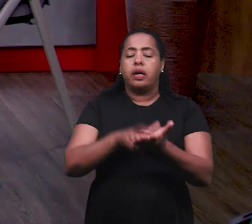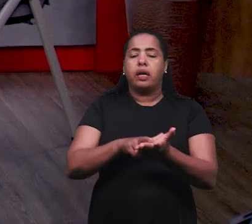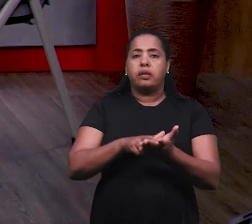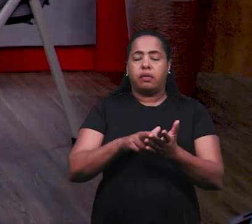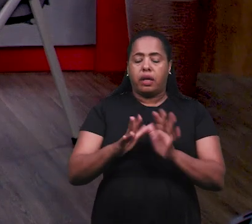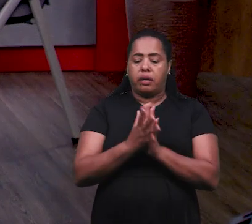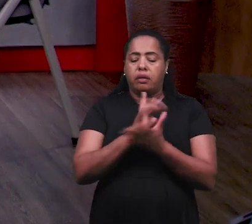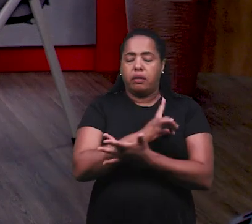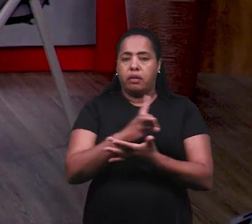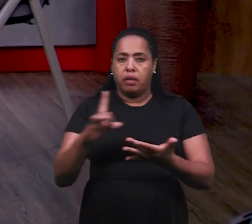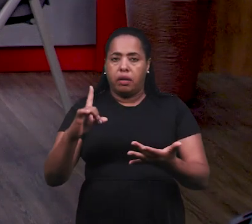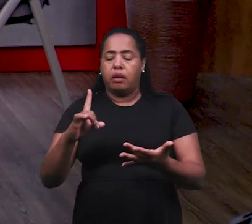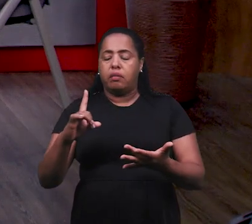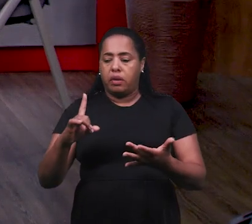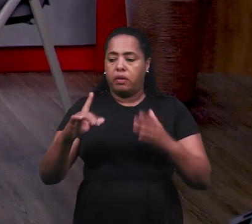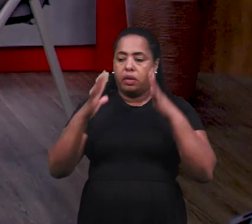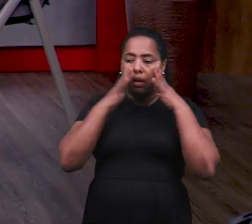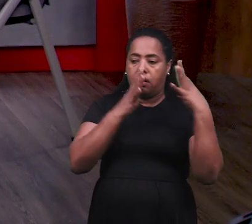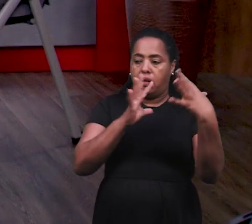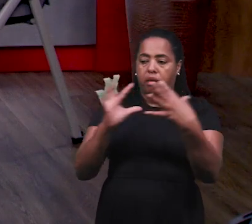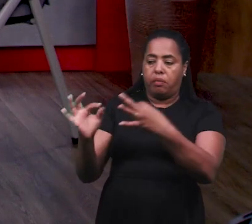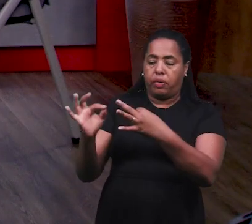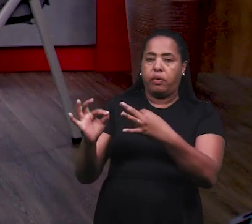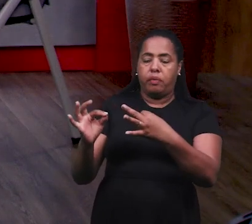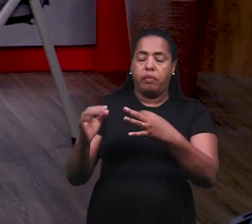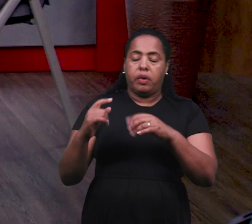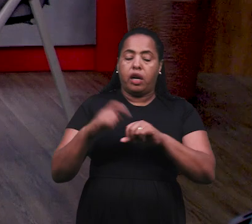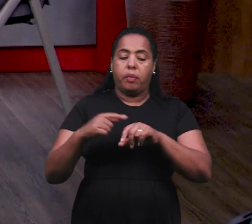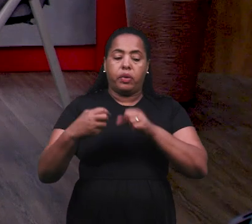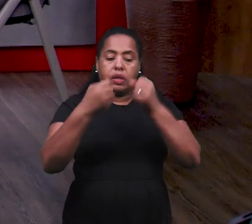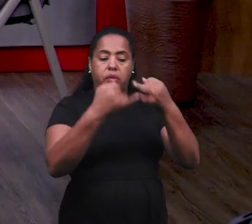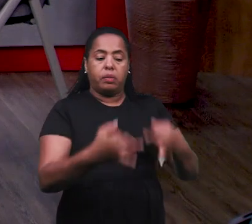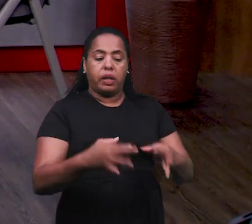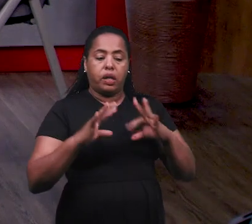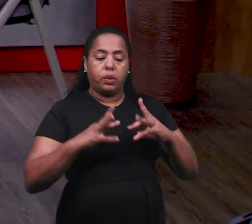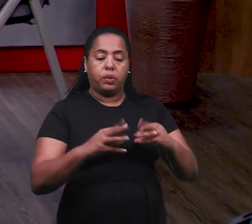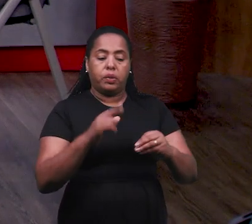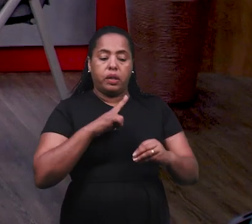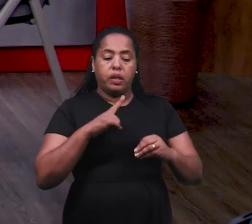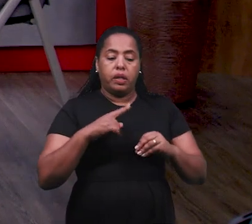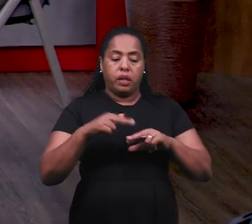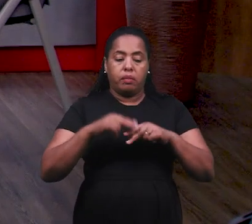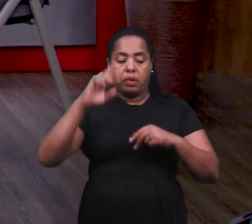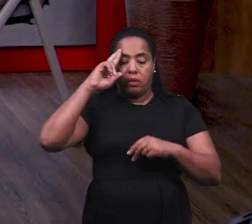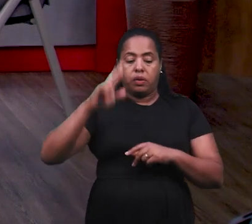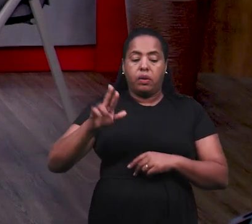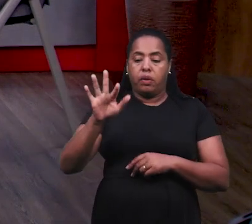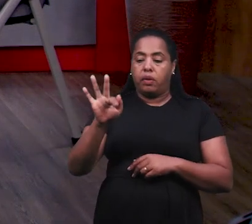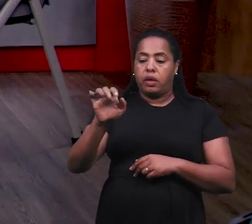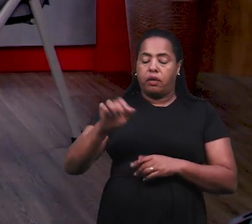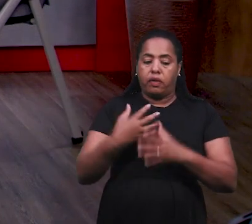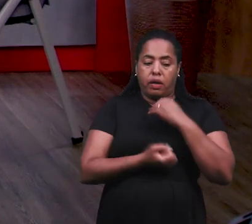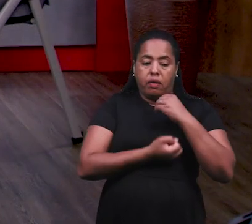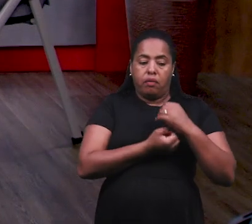essa palavra, de nos ouvir, para falar aquilo que nós temos que falar da parte do Senhor, é que a fé ela é